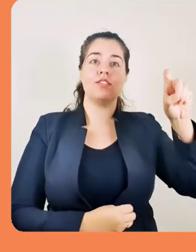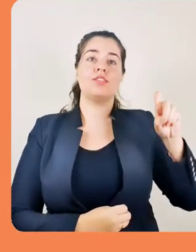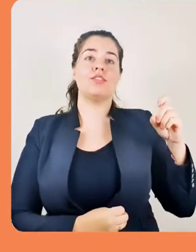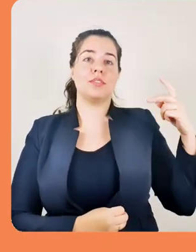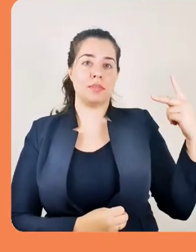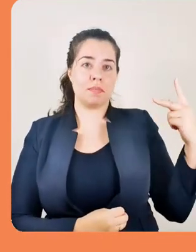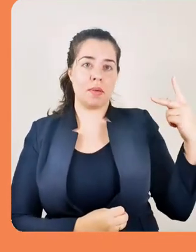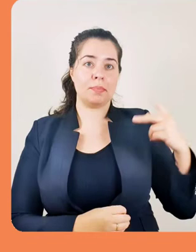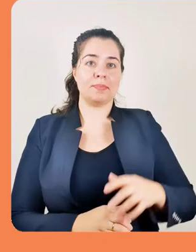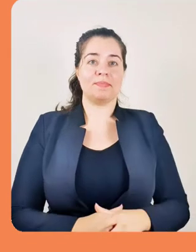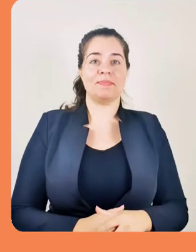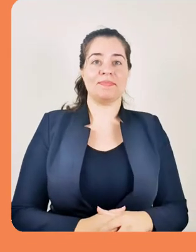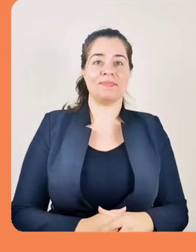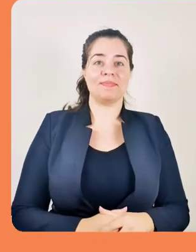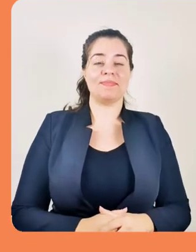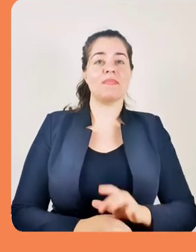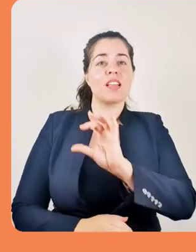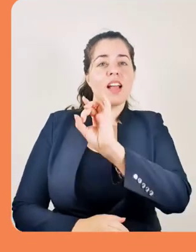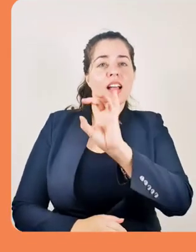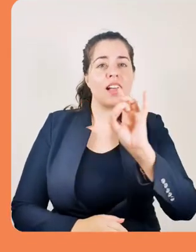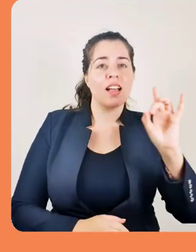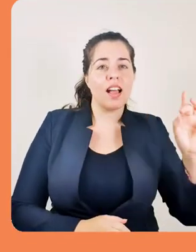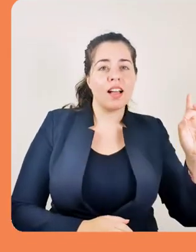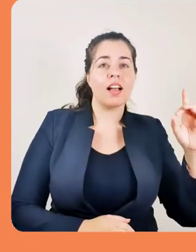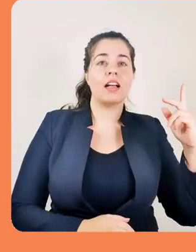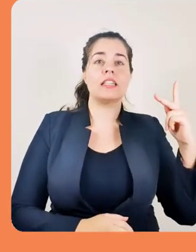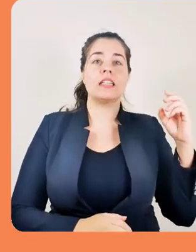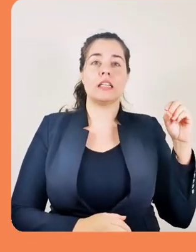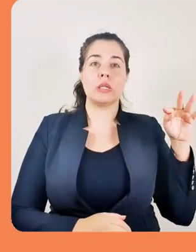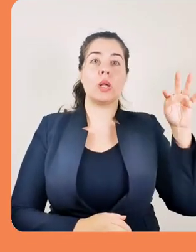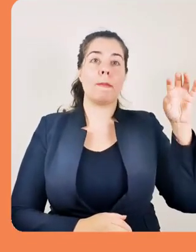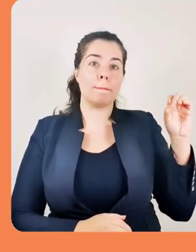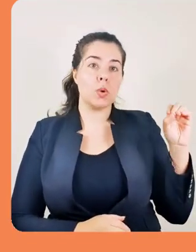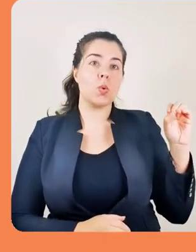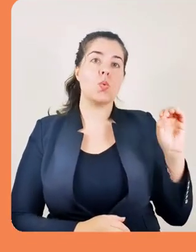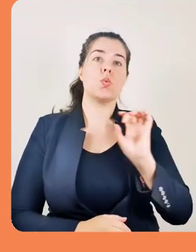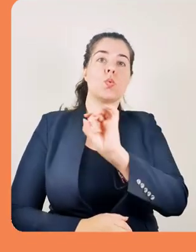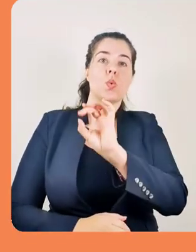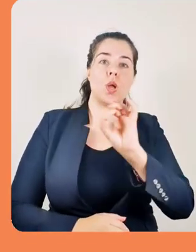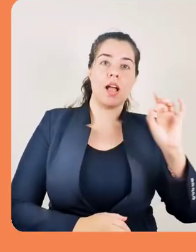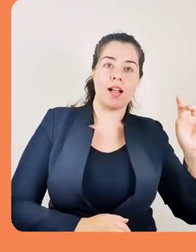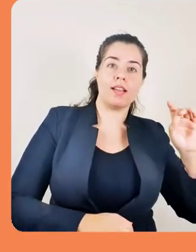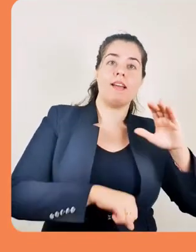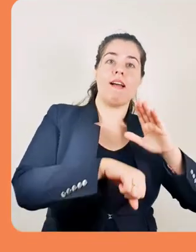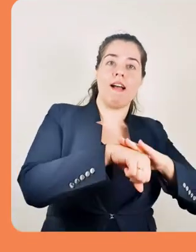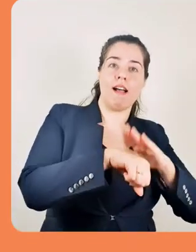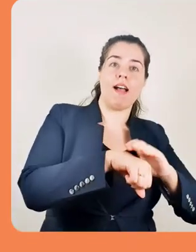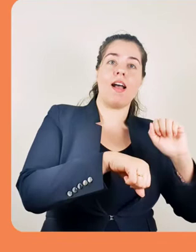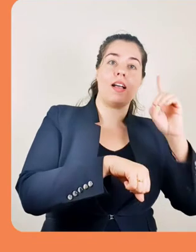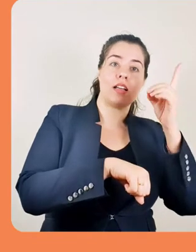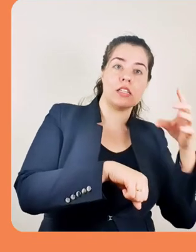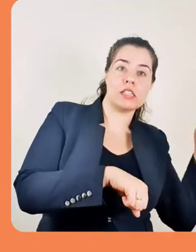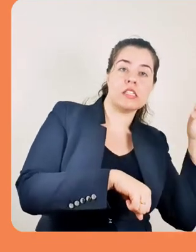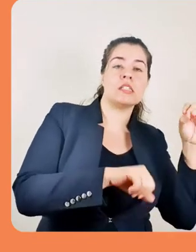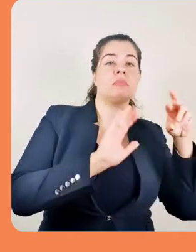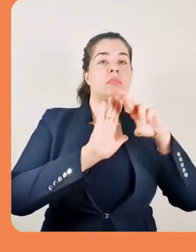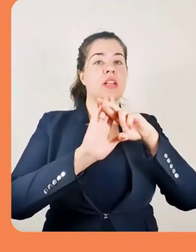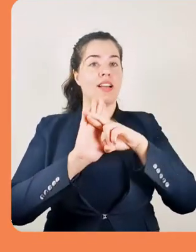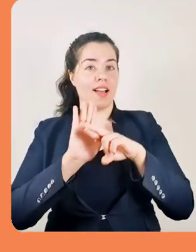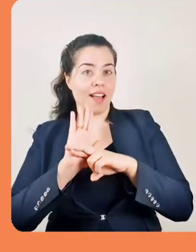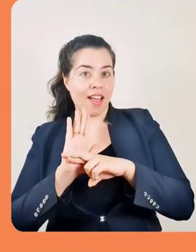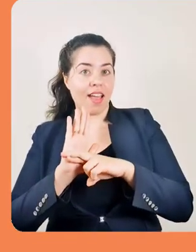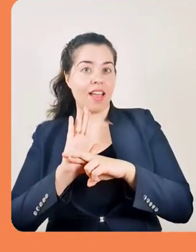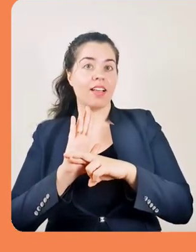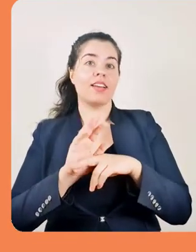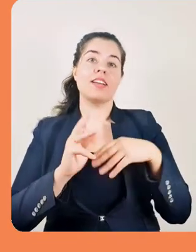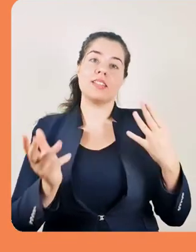acessa o seu aluno acesso a partir de pontos de experiência XP tão cada ponto que ele